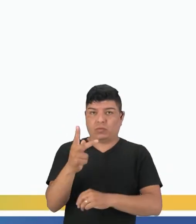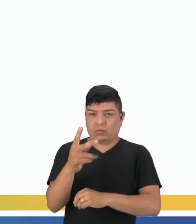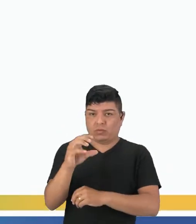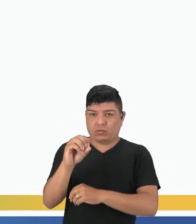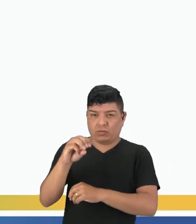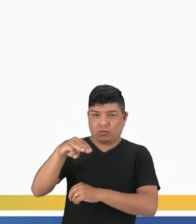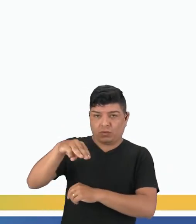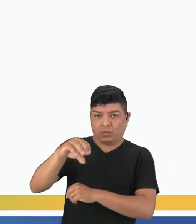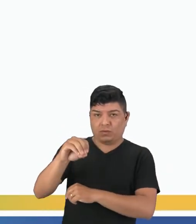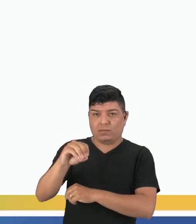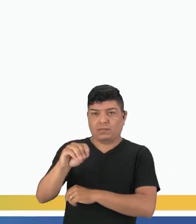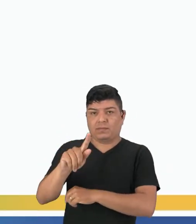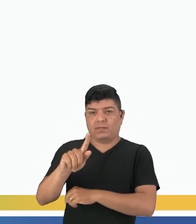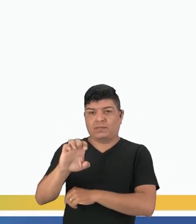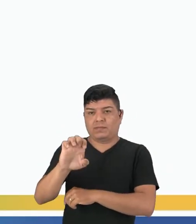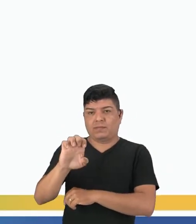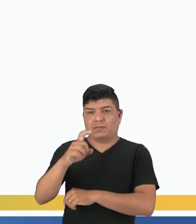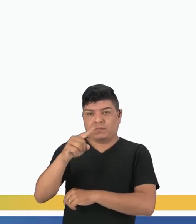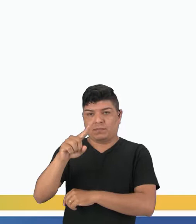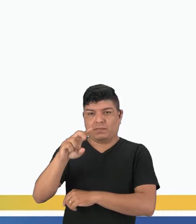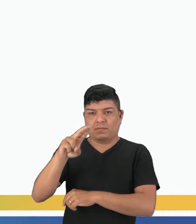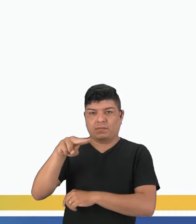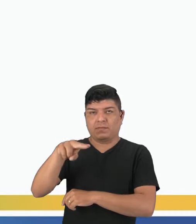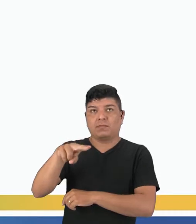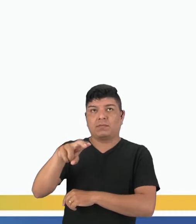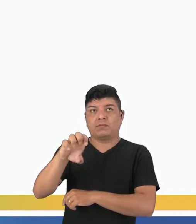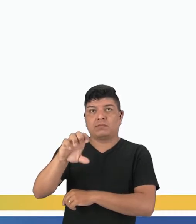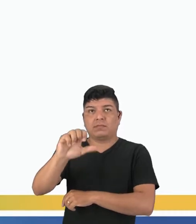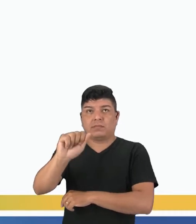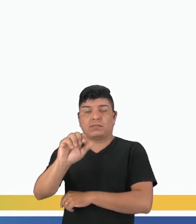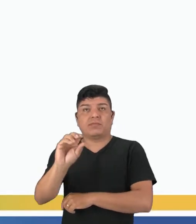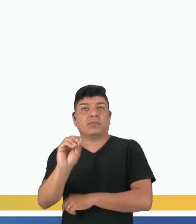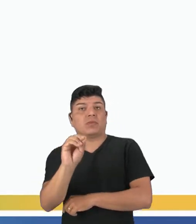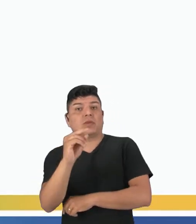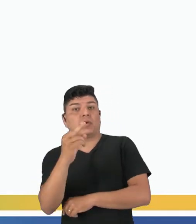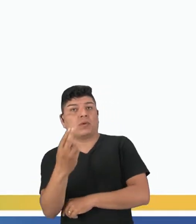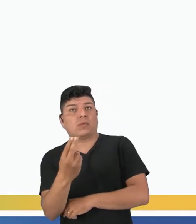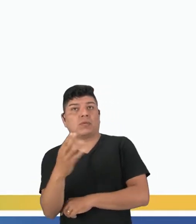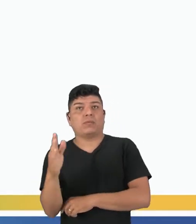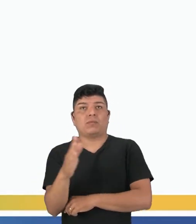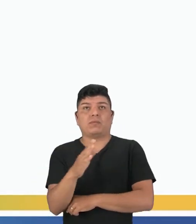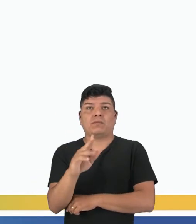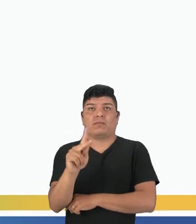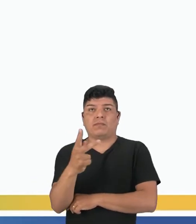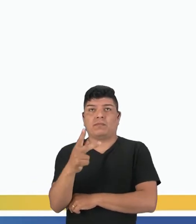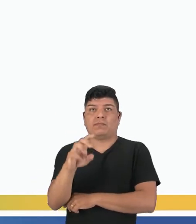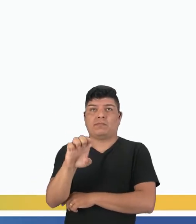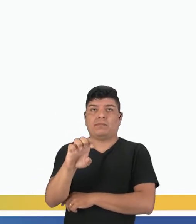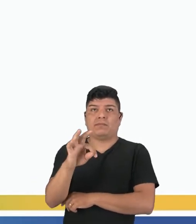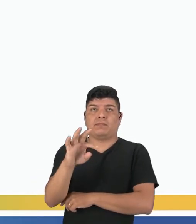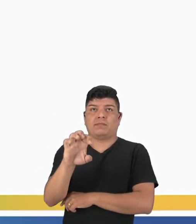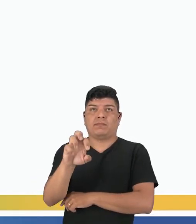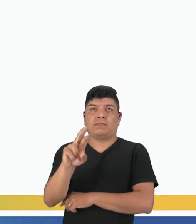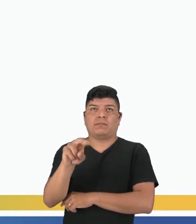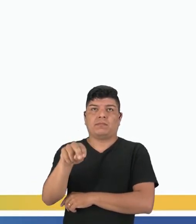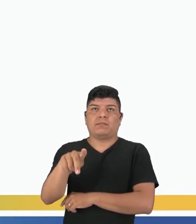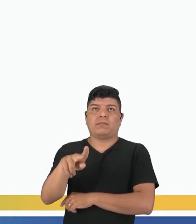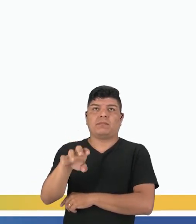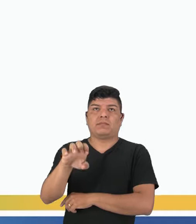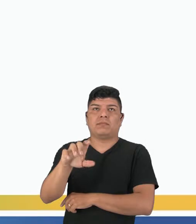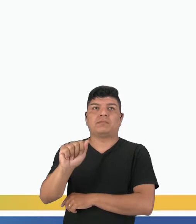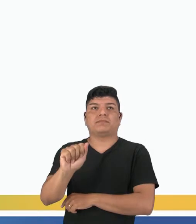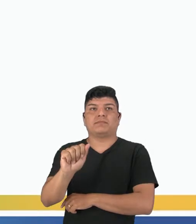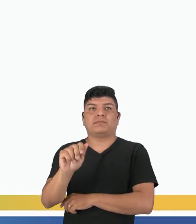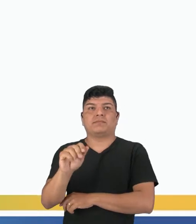ou heterogênea, dependendo da composição que ela tem. Então, para a gente compreender primeiro o que é homogêneo, ó, a